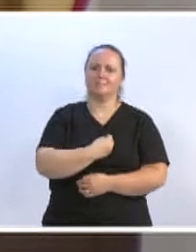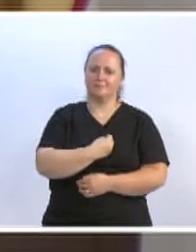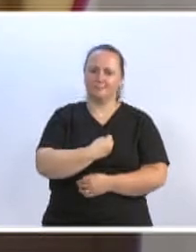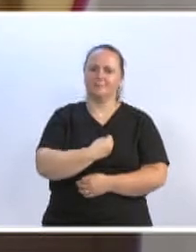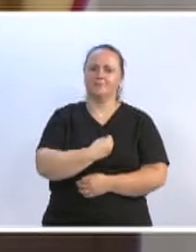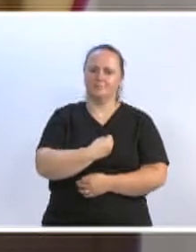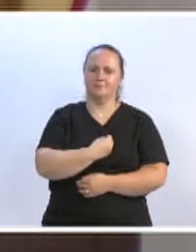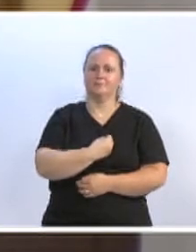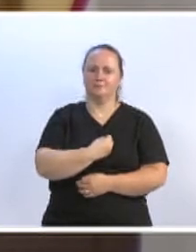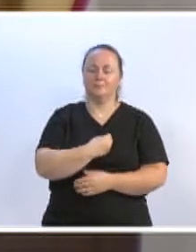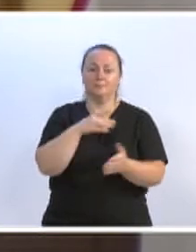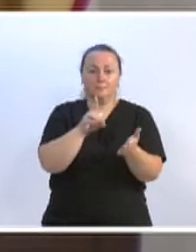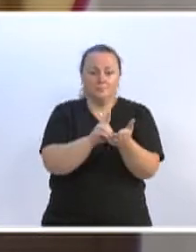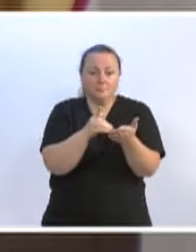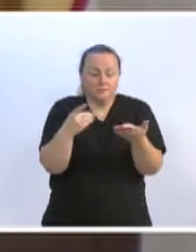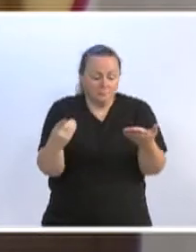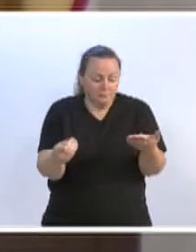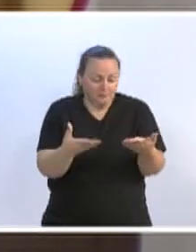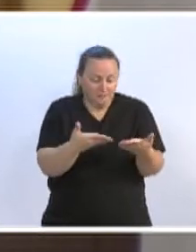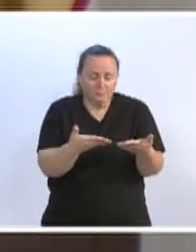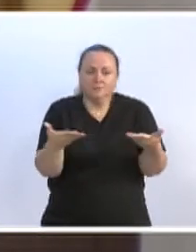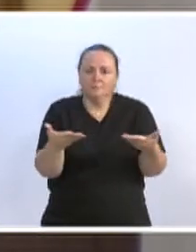A Bíblia para nós hoje.